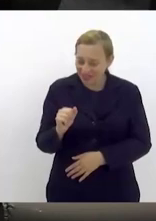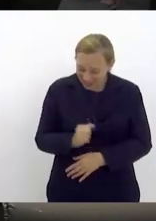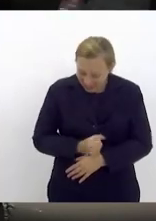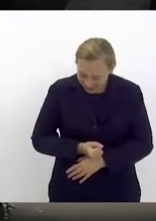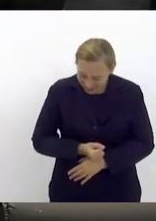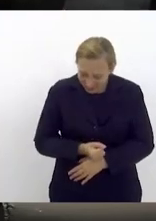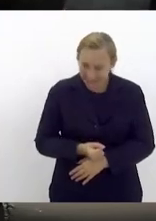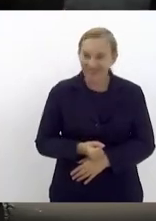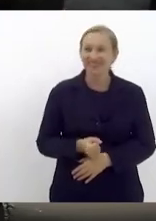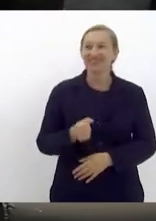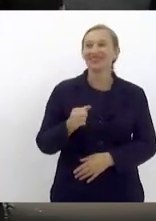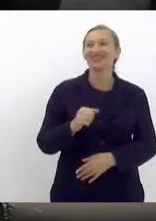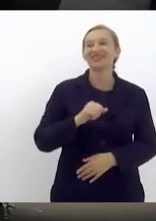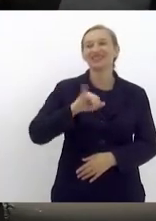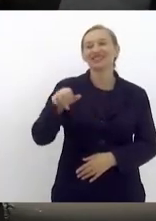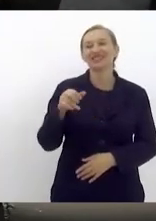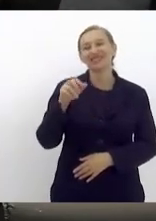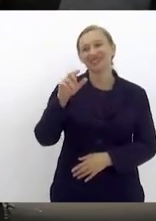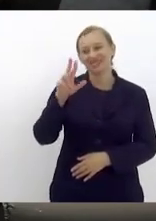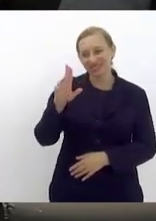com o deputado Júlio Rocha.